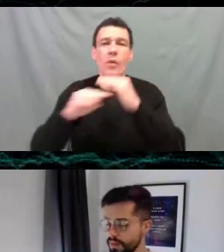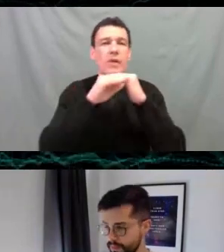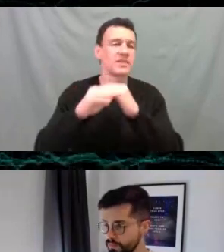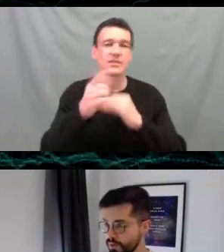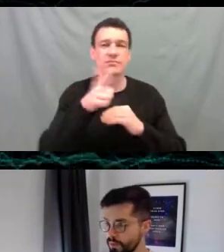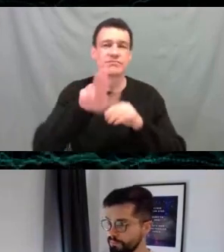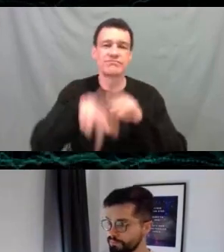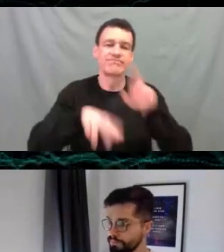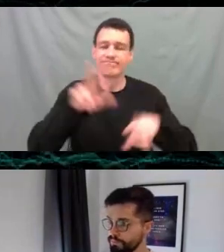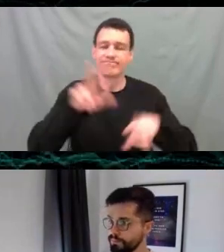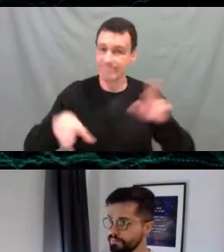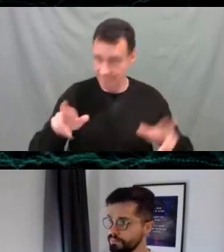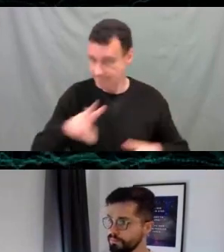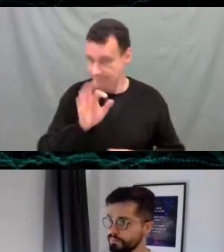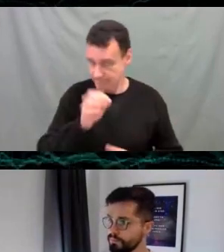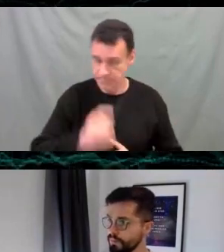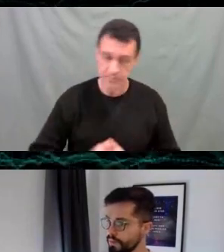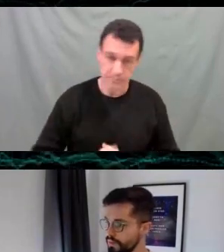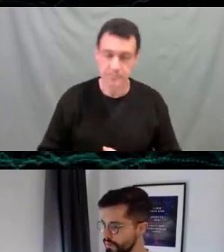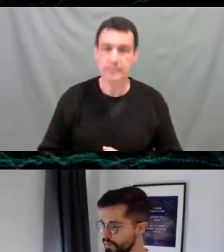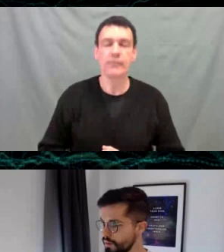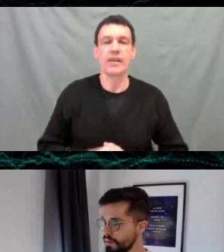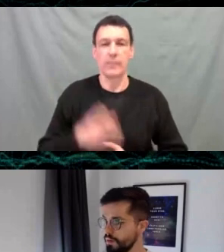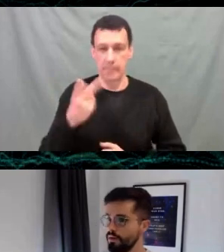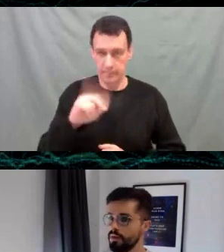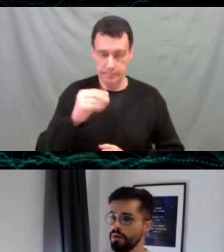bom então vamos lá